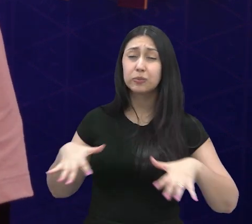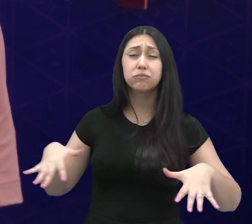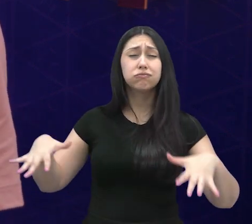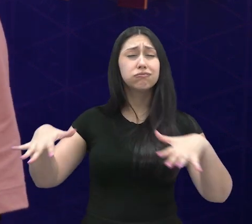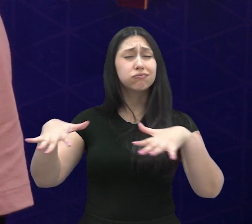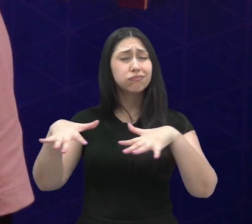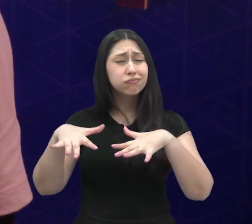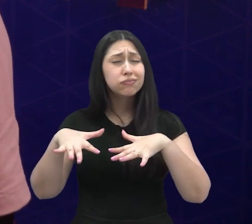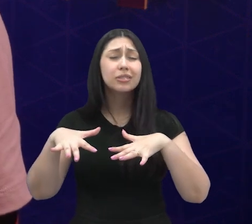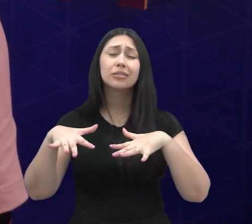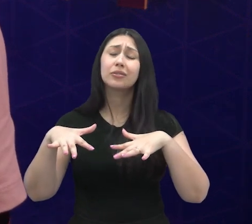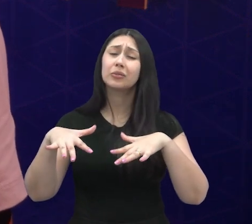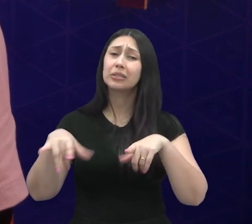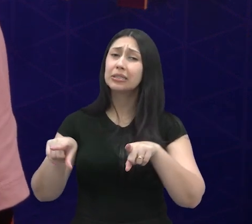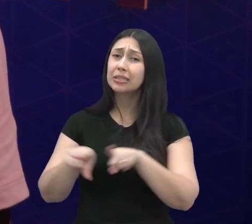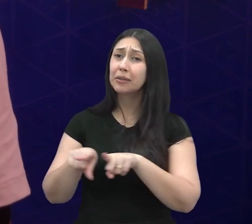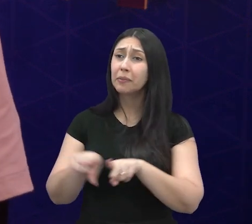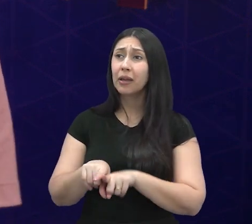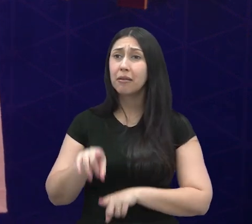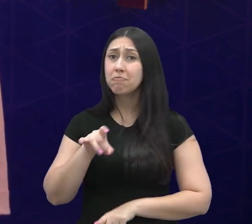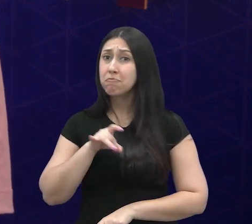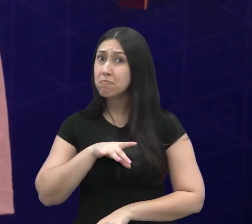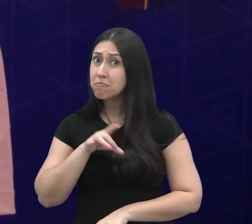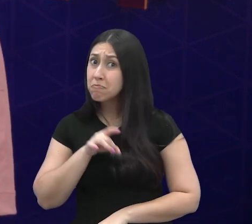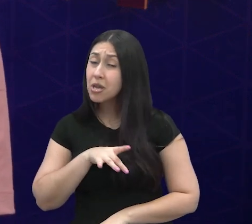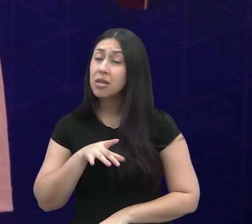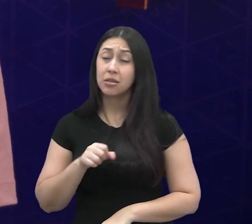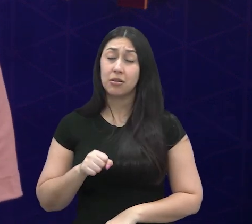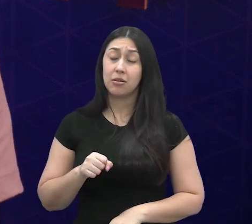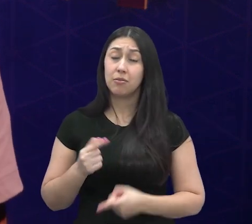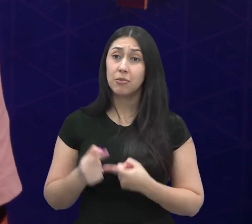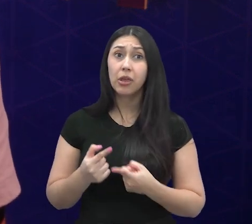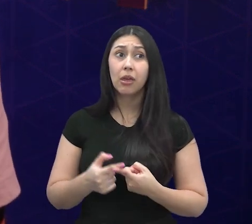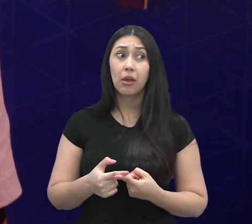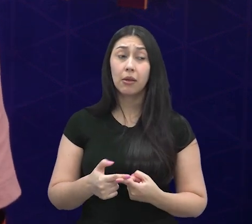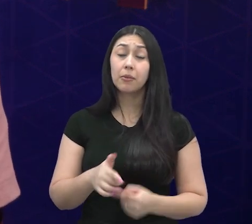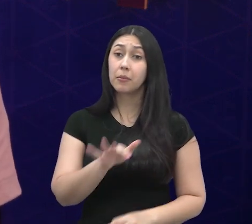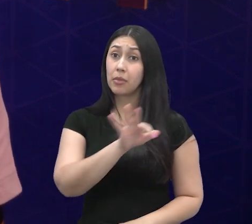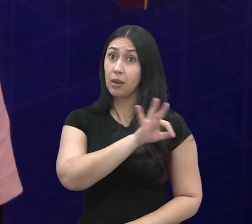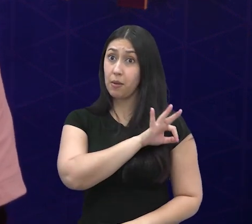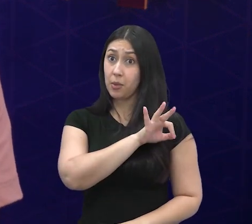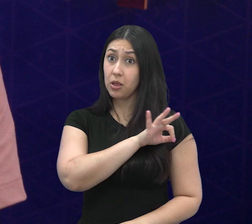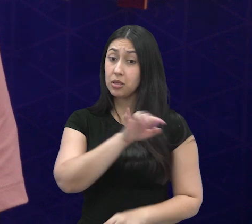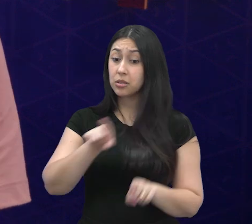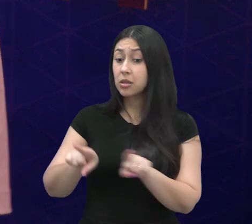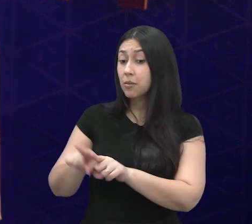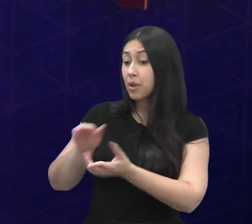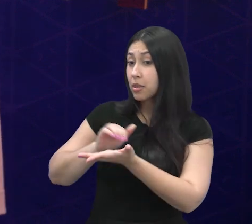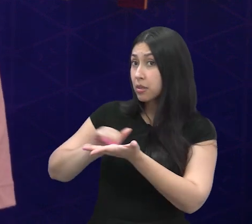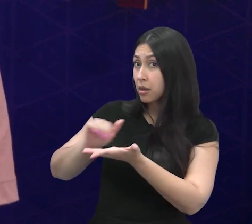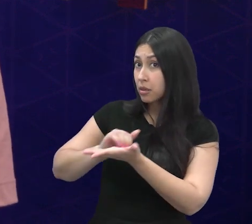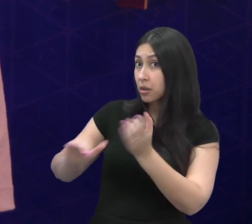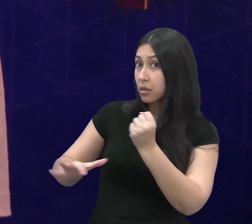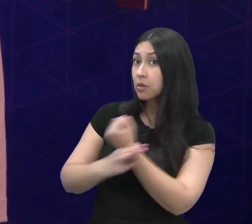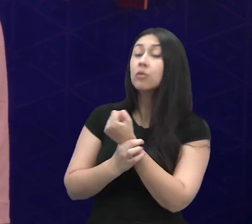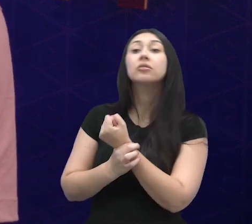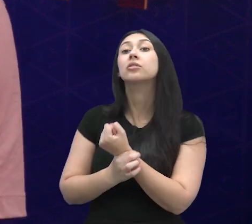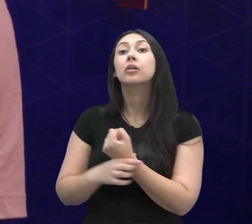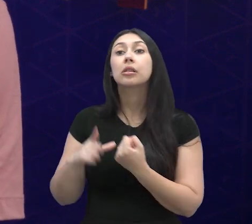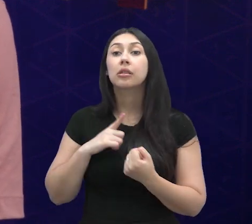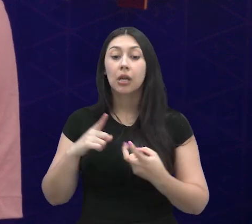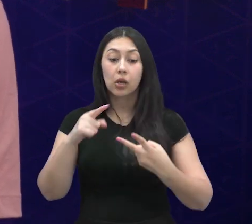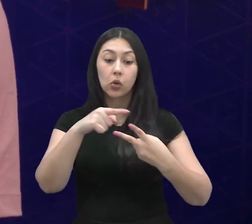o clima, né, tem até em relação à segurança, né? A Polícia Militar, por exemplo, a Secretaria de